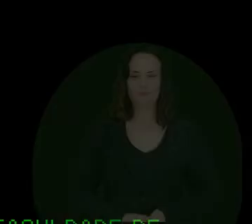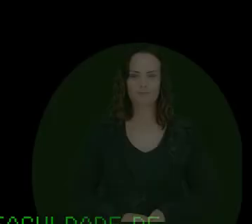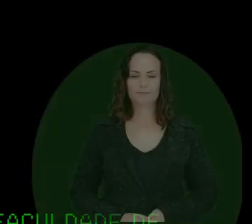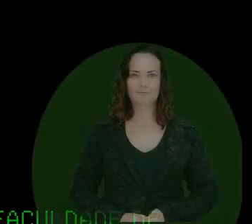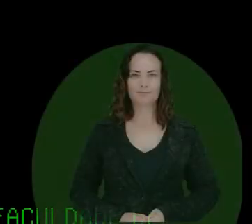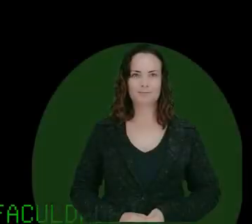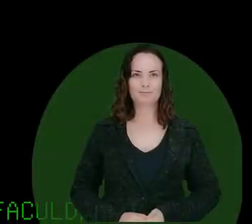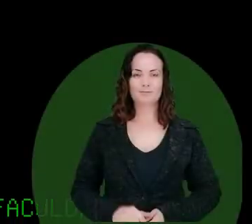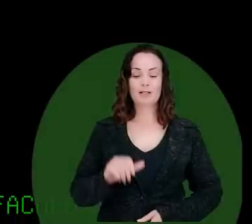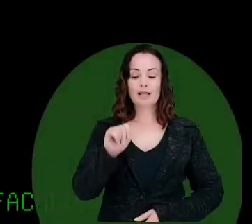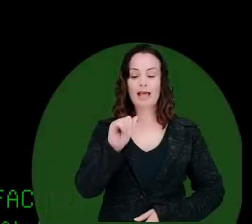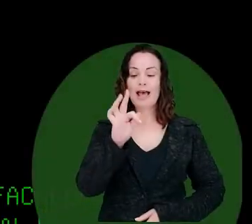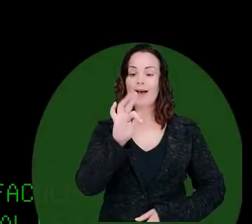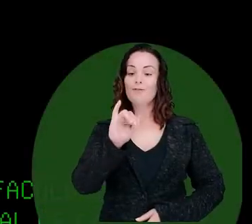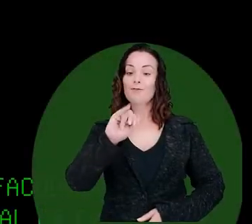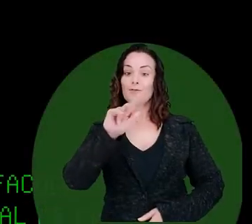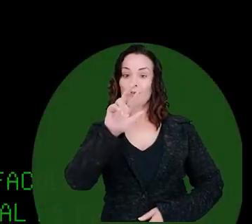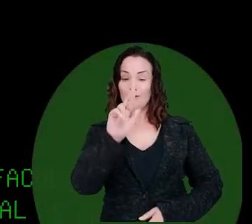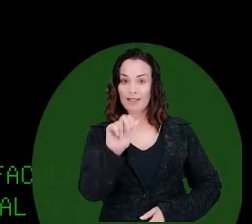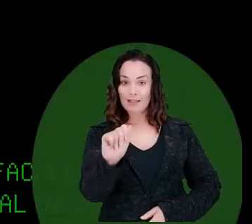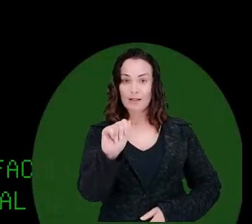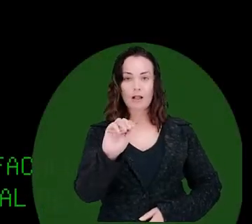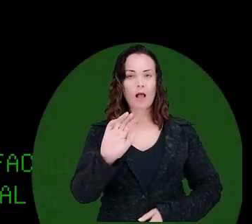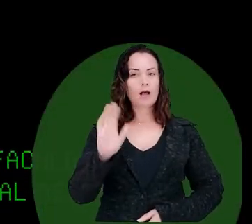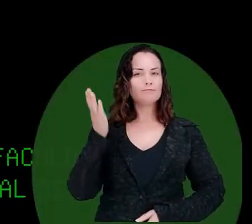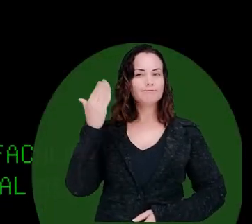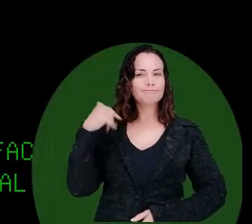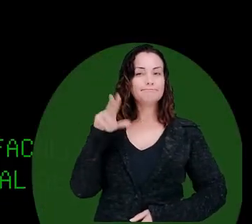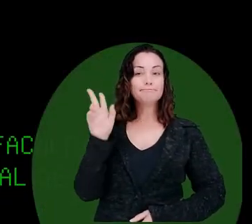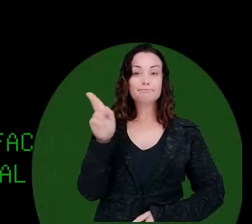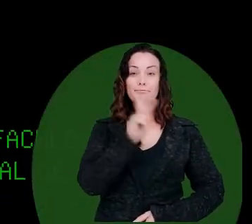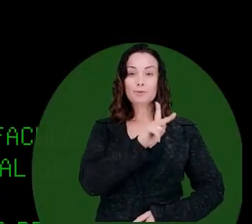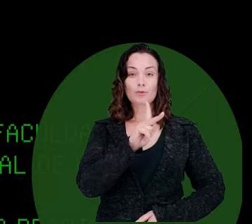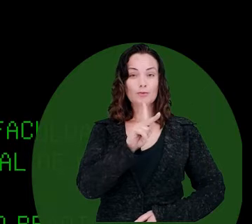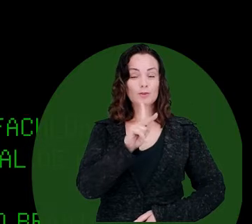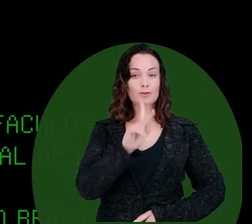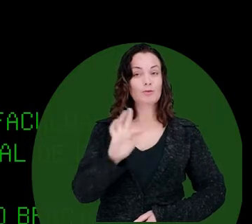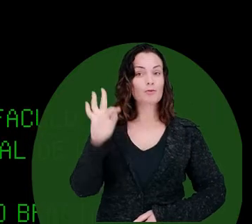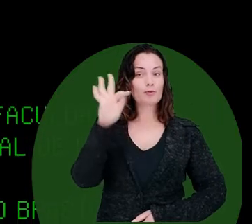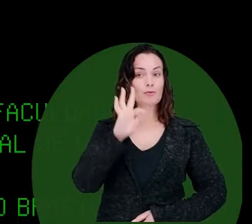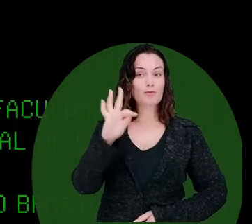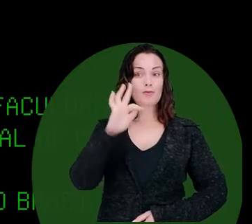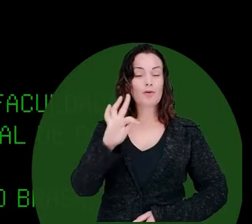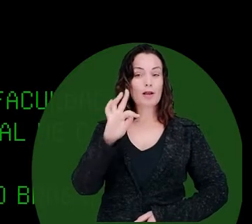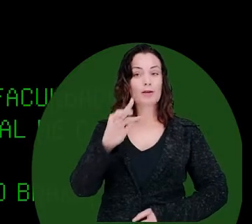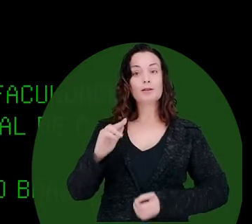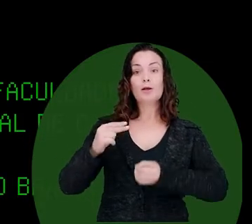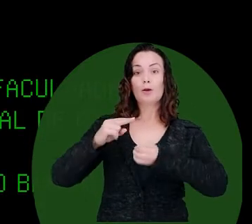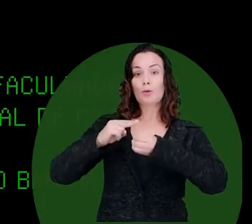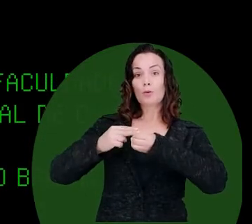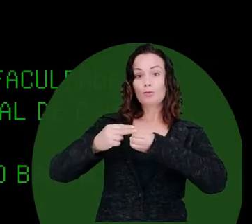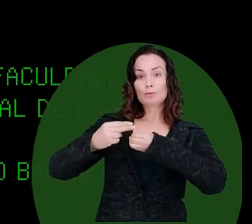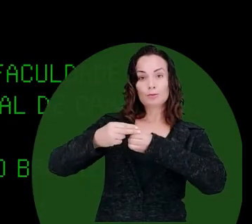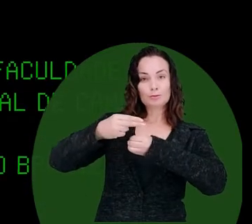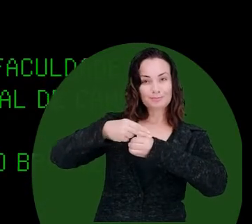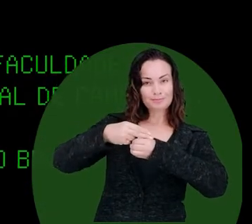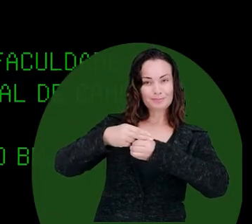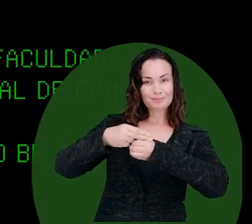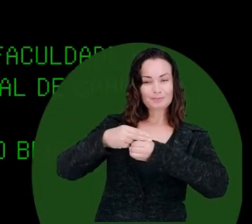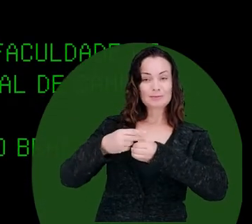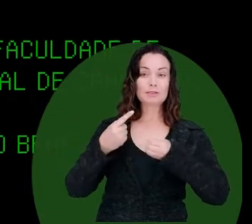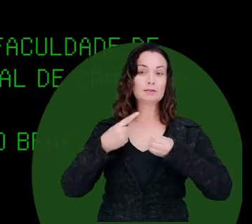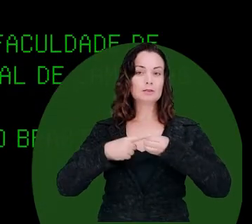A Fira Viana Ripper foi professora na Faculdade de Educação da Unicamp, Universidade Estadual de